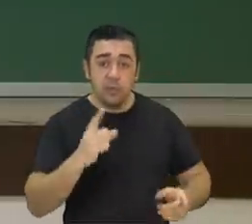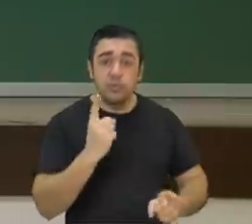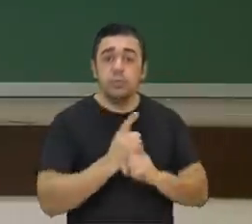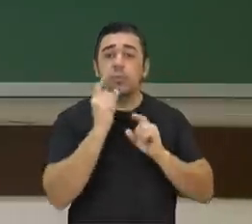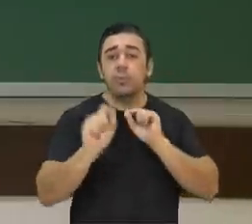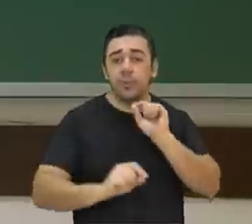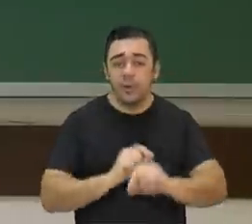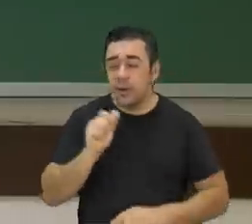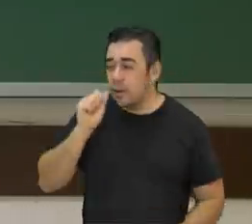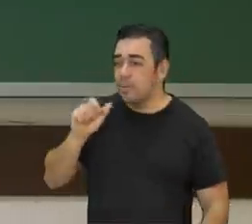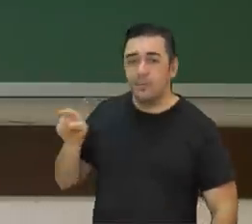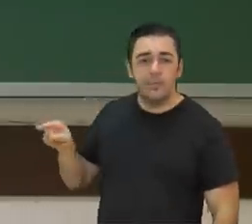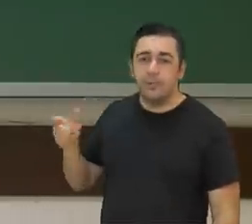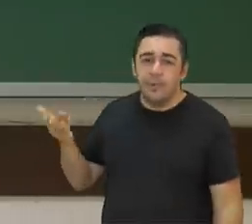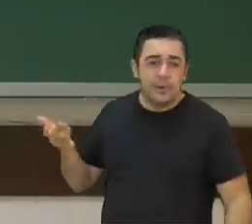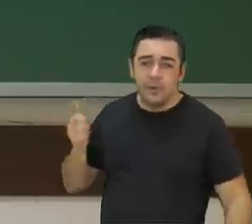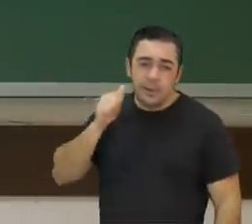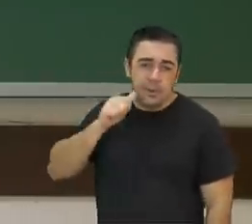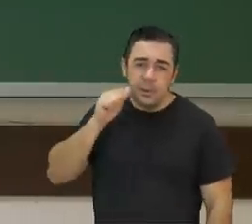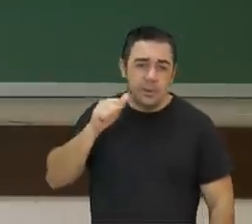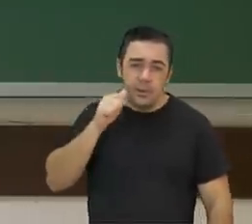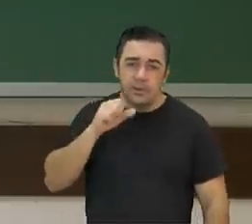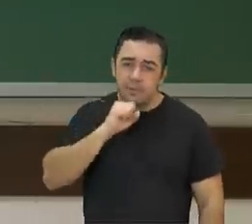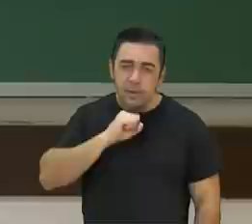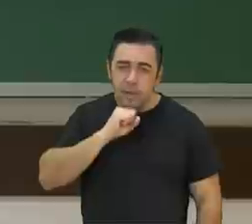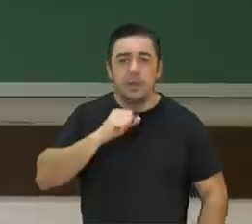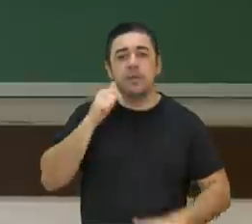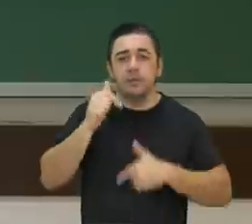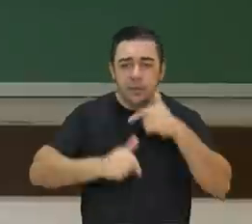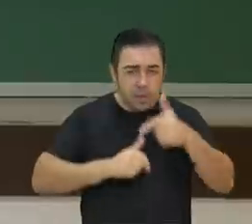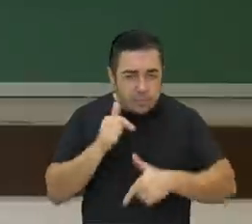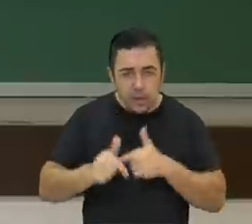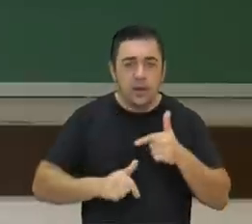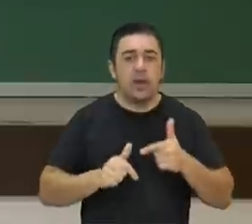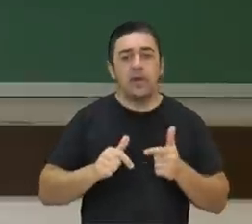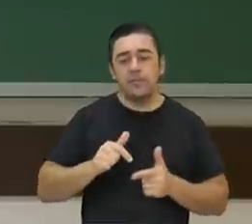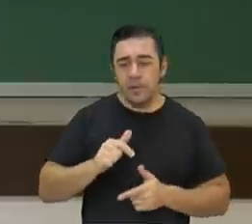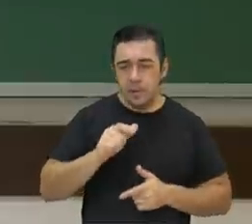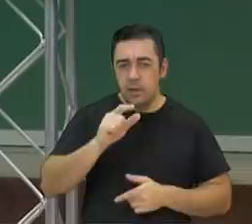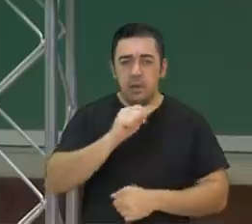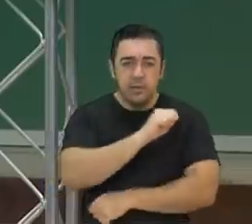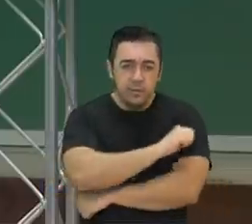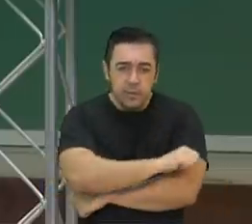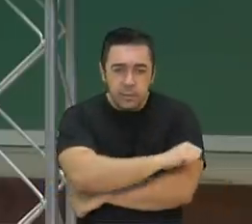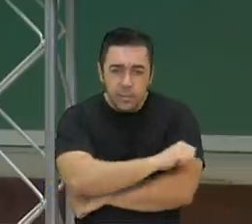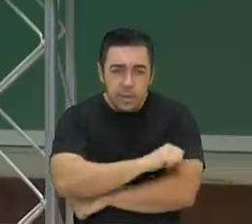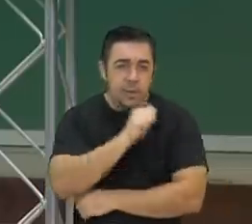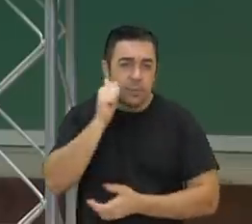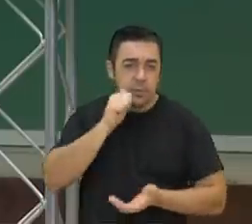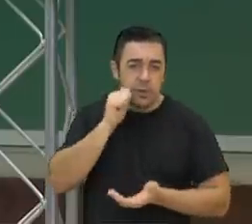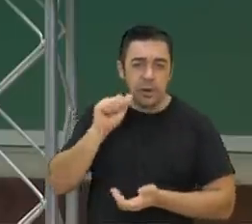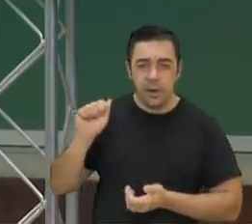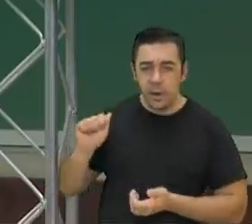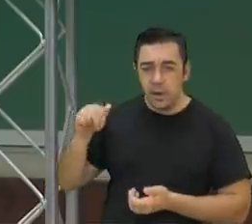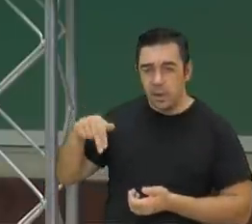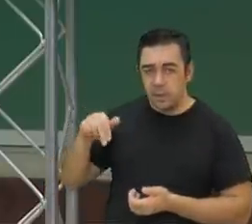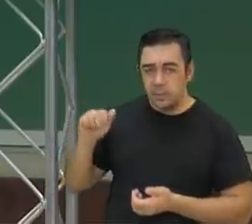que é só uma senhora, né, que trabalhava num hospital, né, a Ana Custódio, que é a nossa personagem